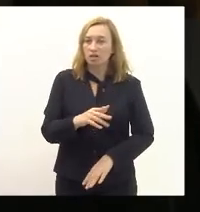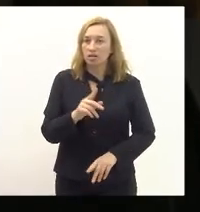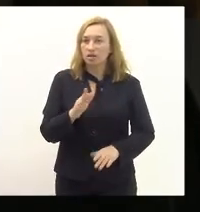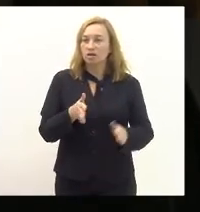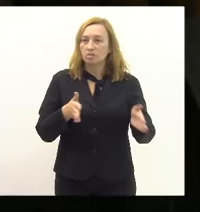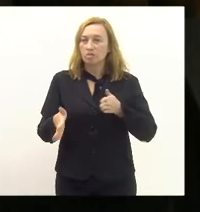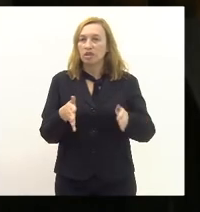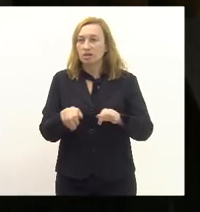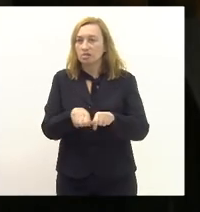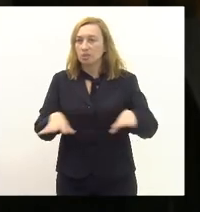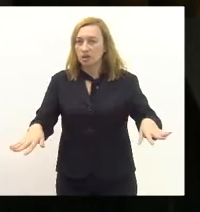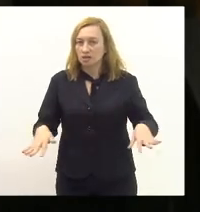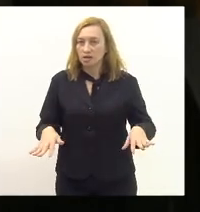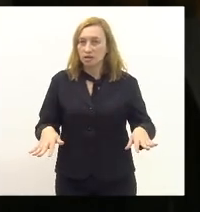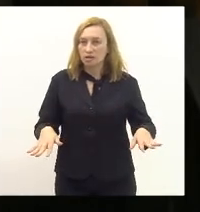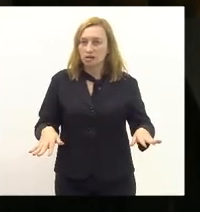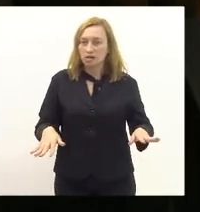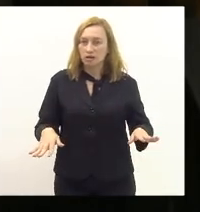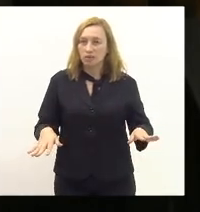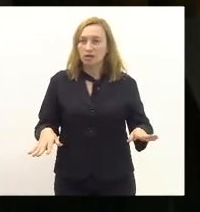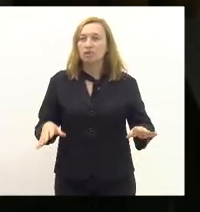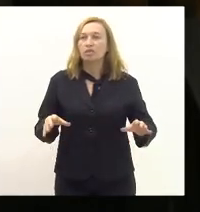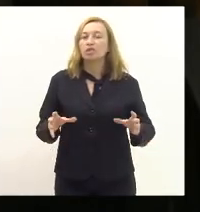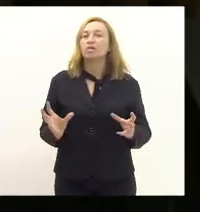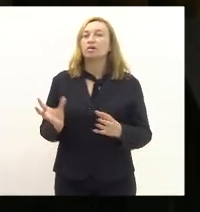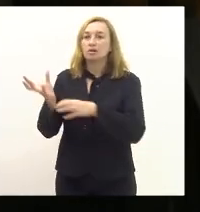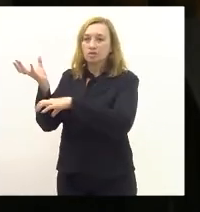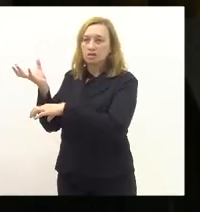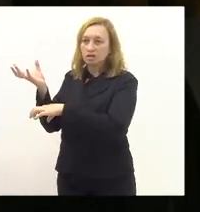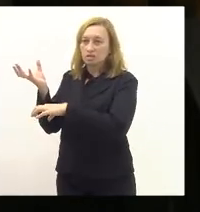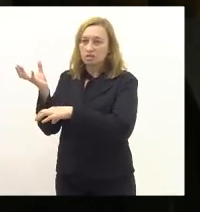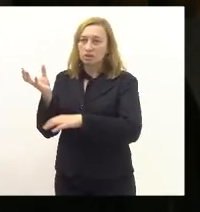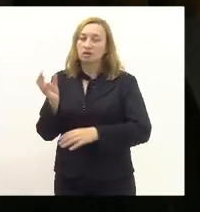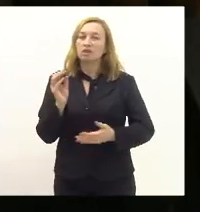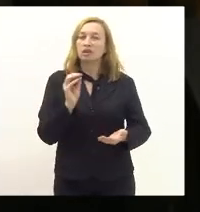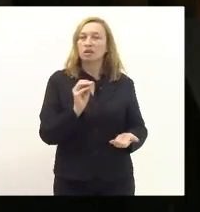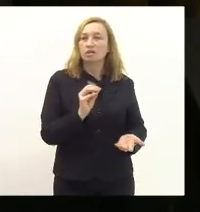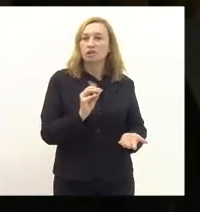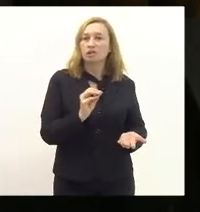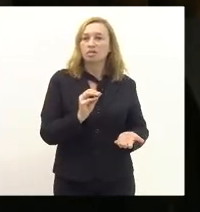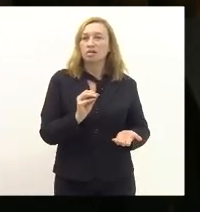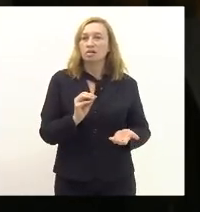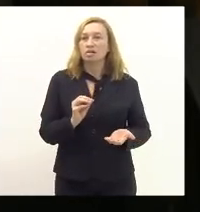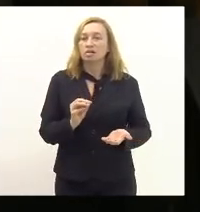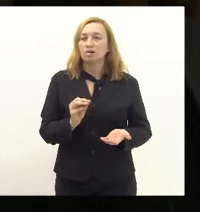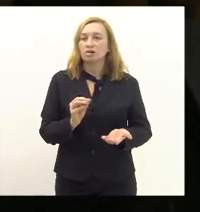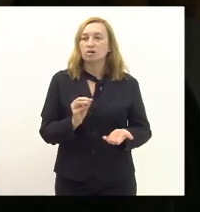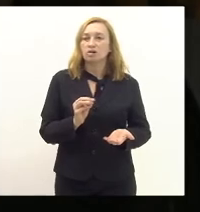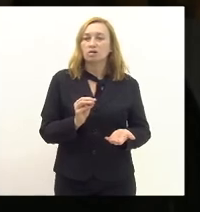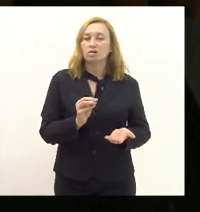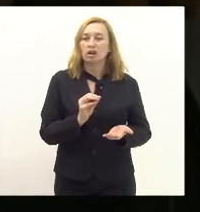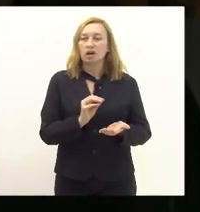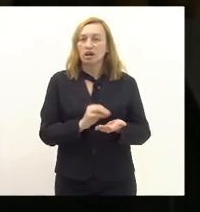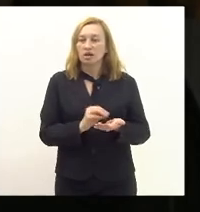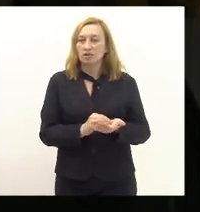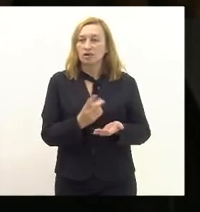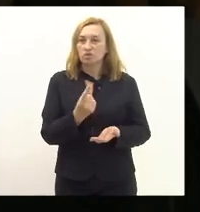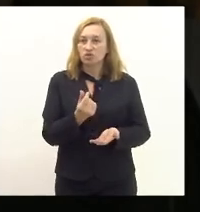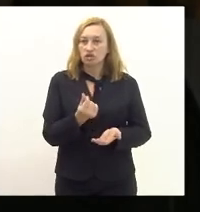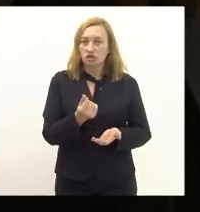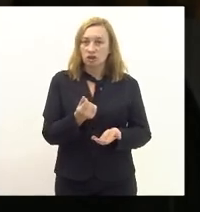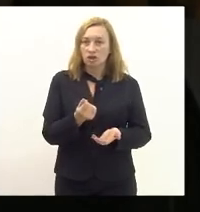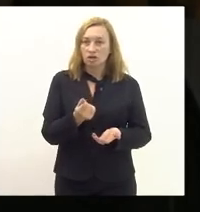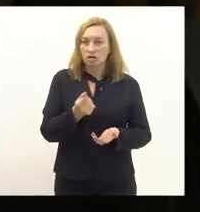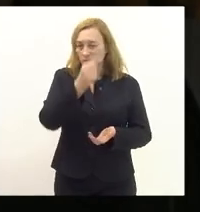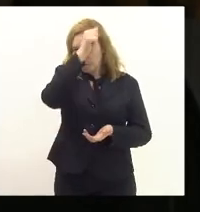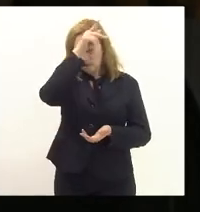período pandêmico decretado pelo Congresso Nacional, e devido à falência da Prefeitura do Rio, do governo Crivella,